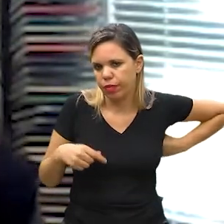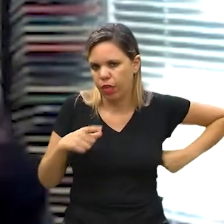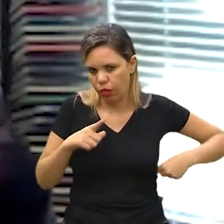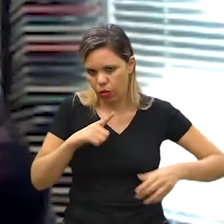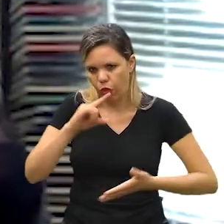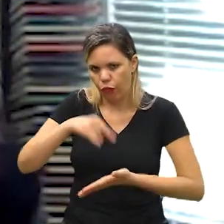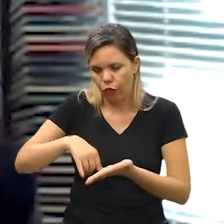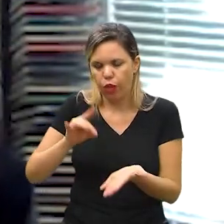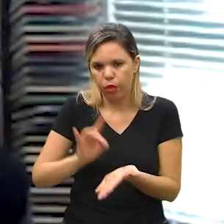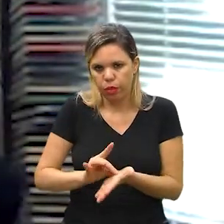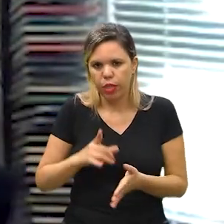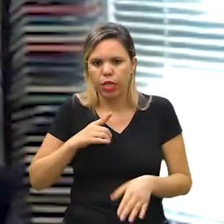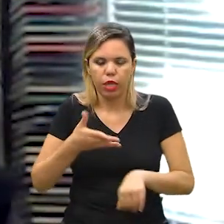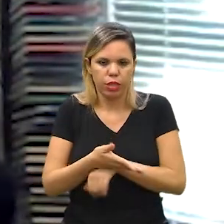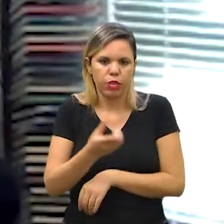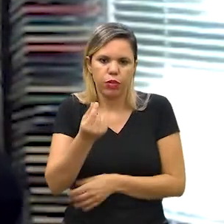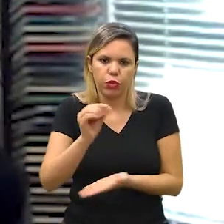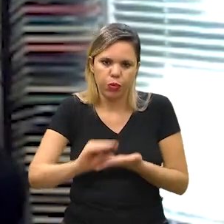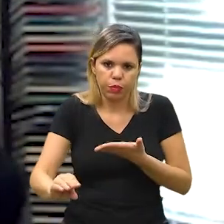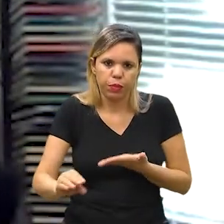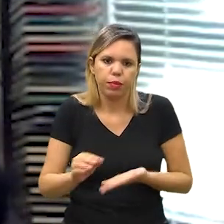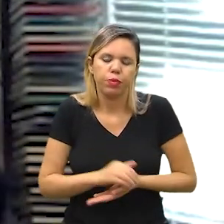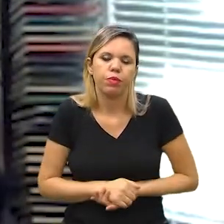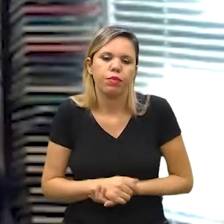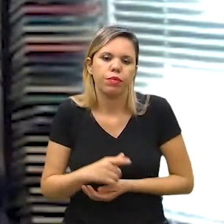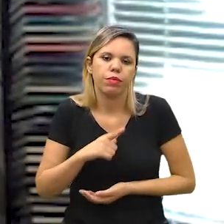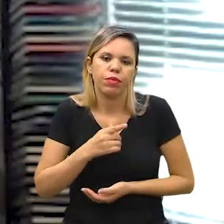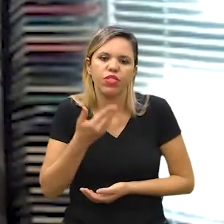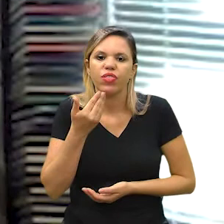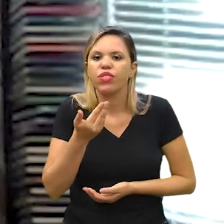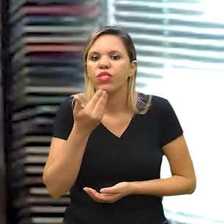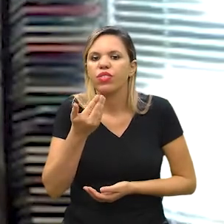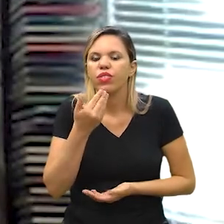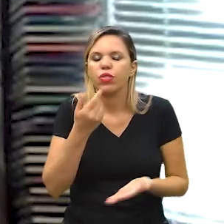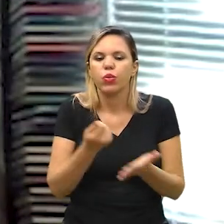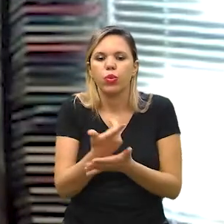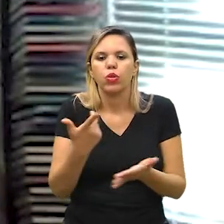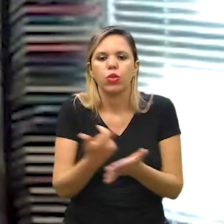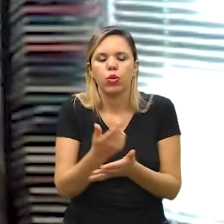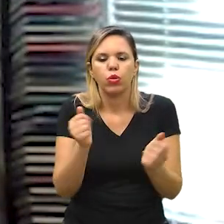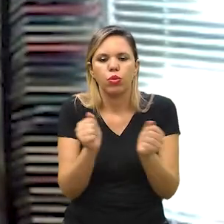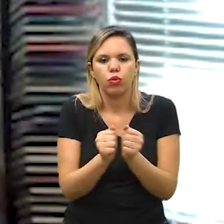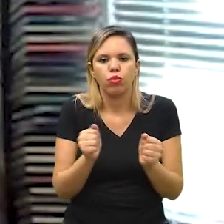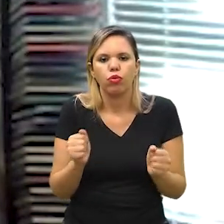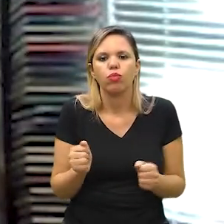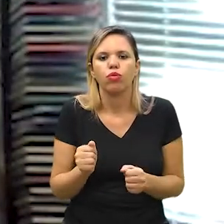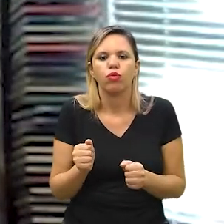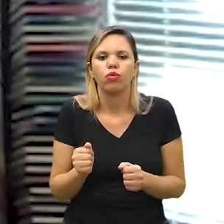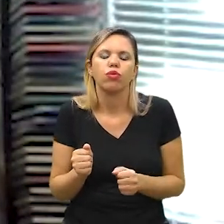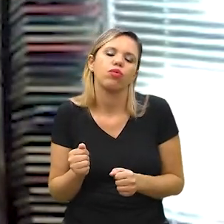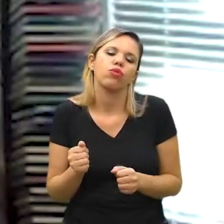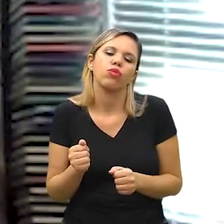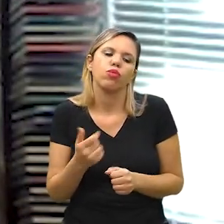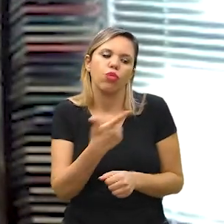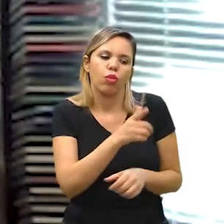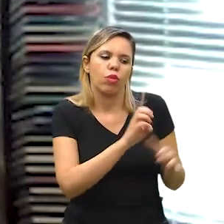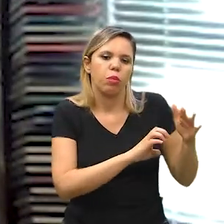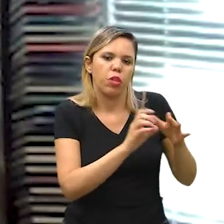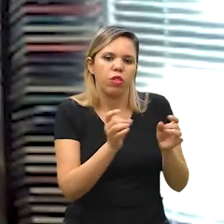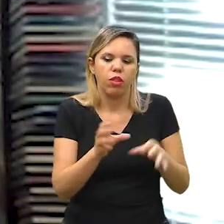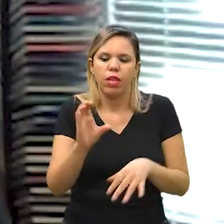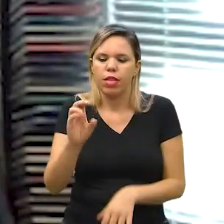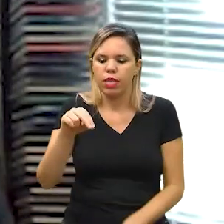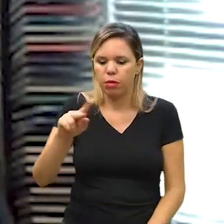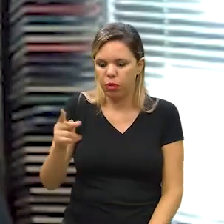sou formalizado, eu tenho acesso ao crédito, eu tenho facilidade de compras junto ao fornecedor quando eu tenho um